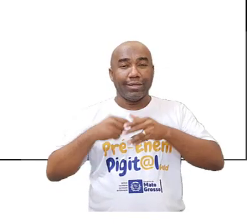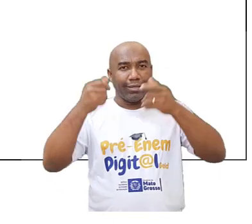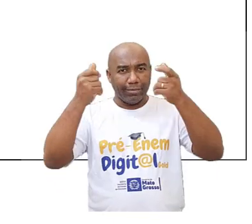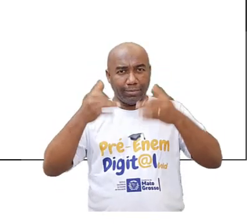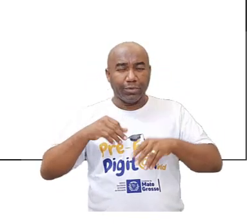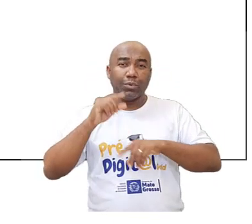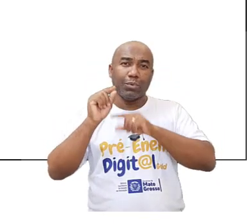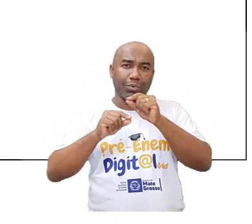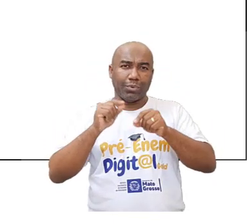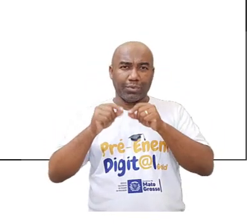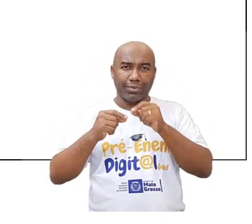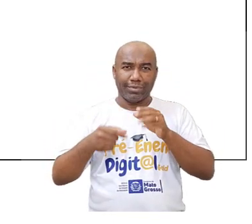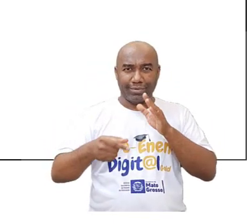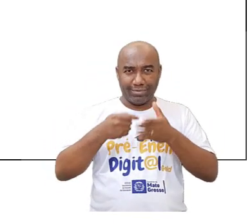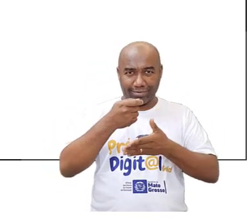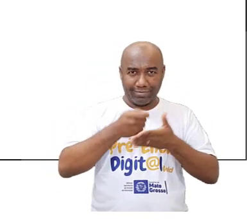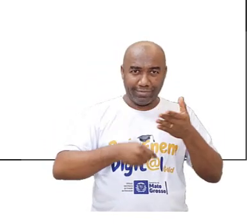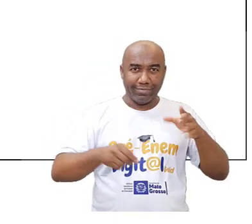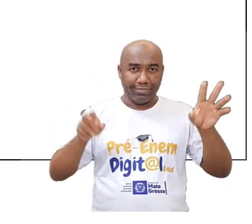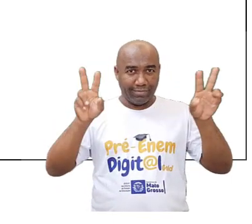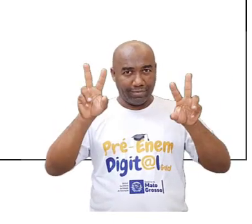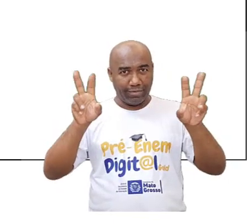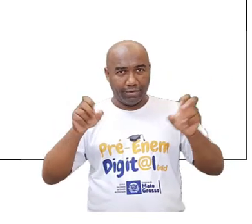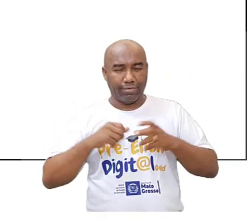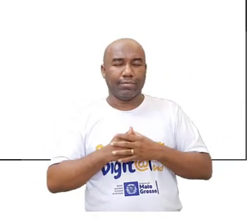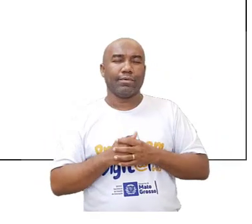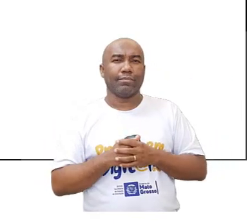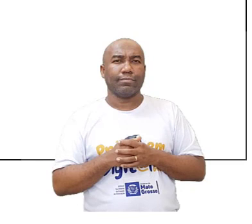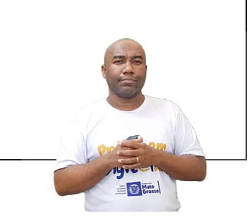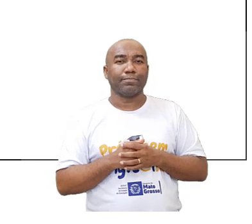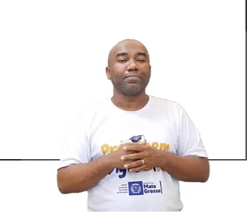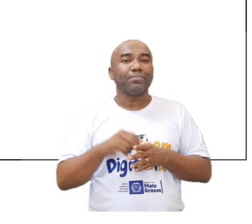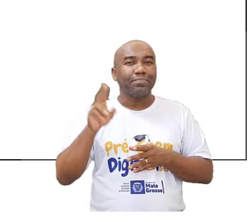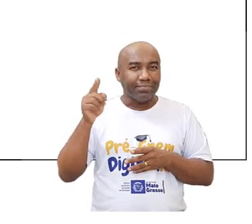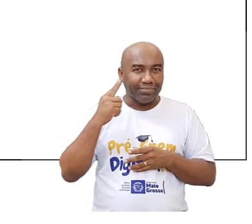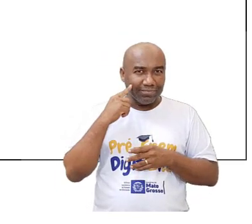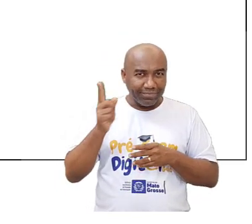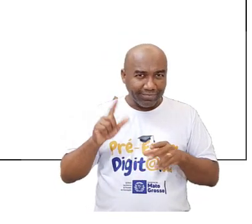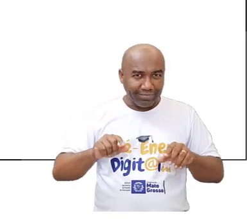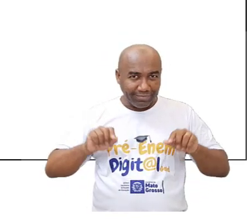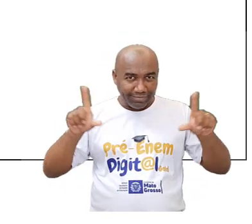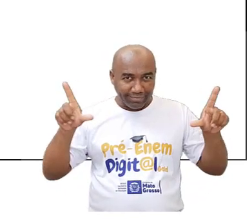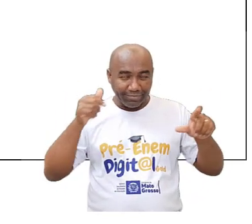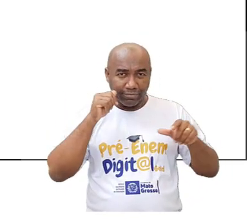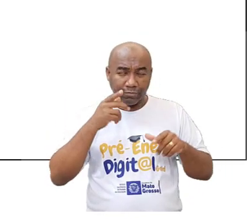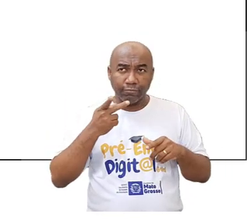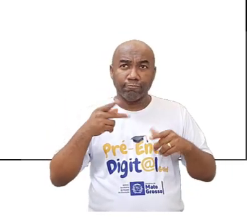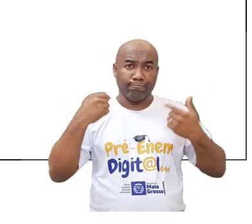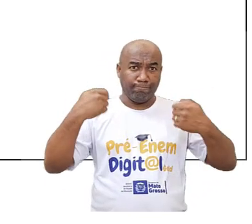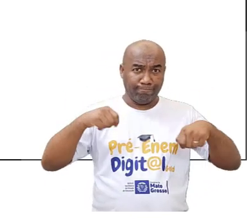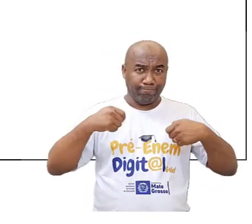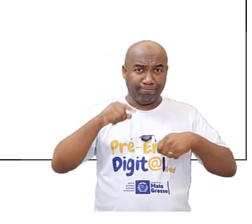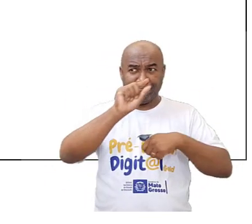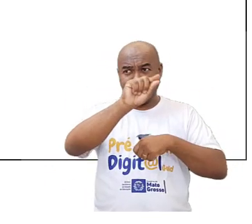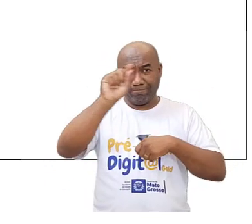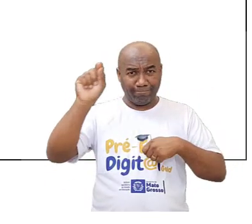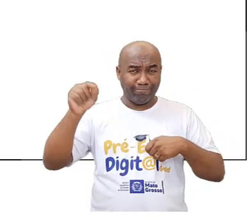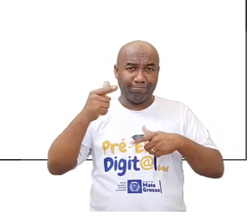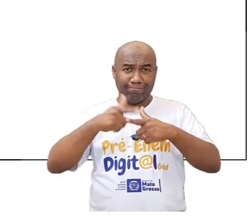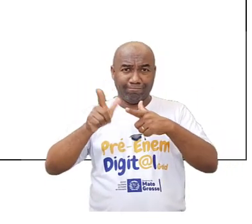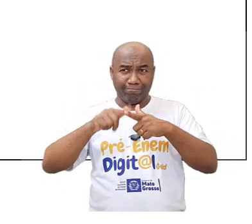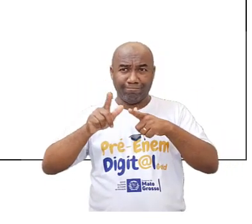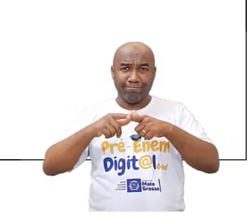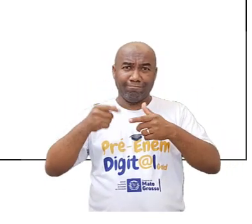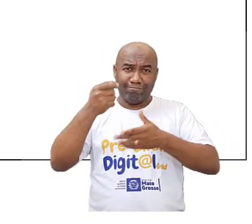de retomar o tema. Pai, como assim? Quando ela escreve para resolver